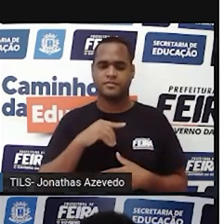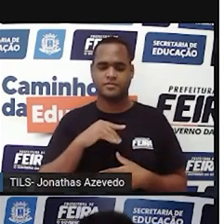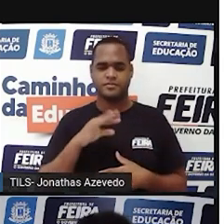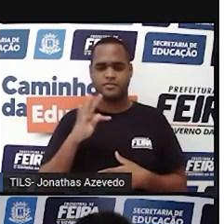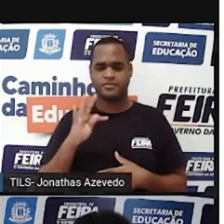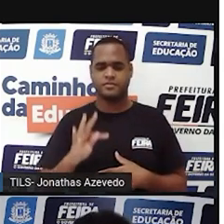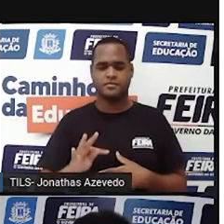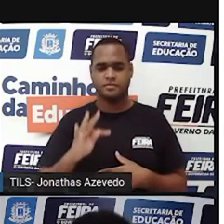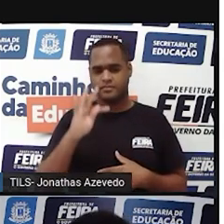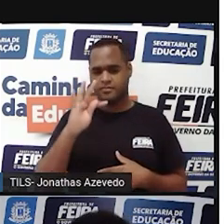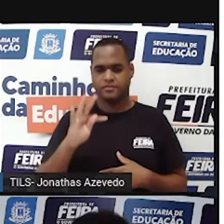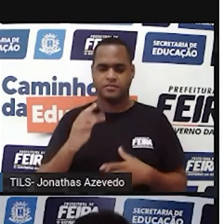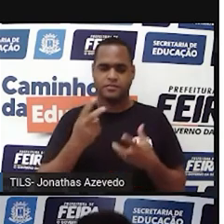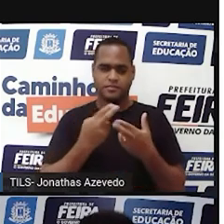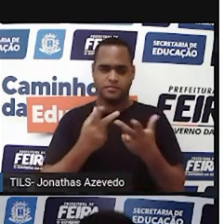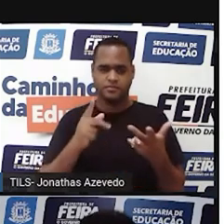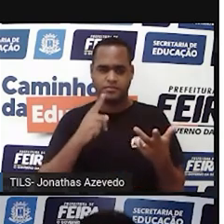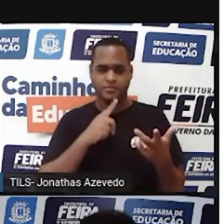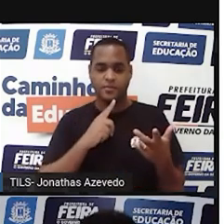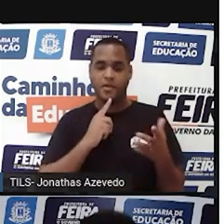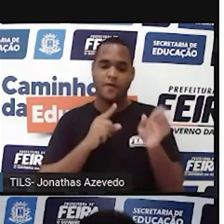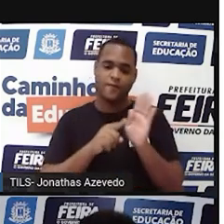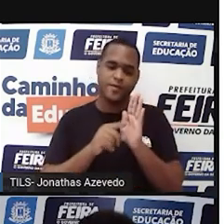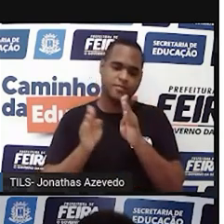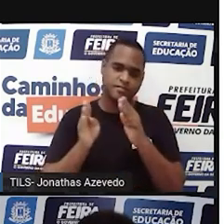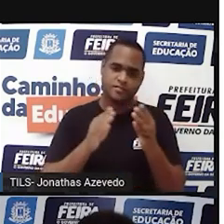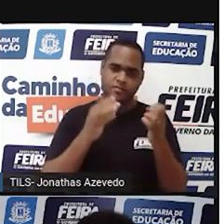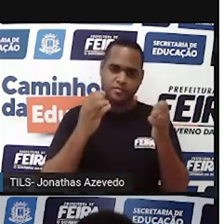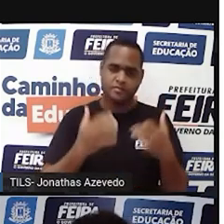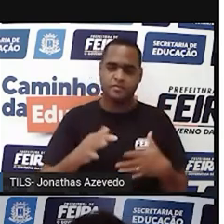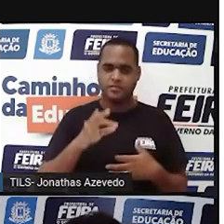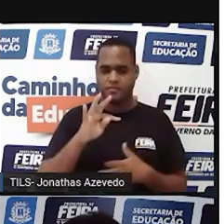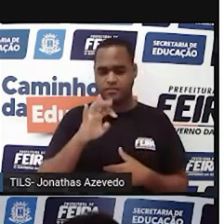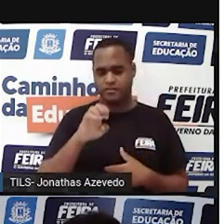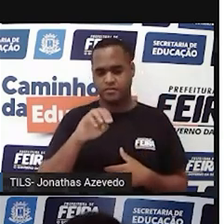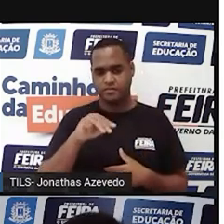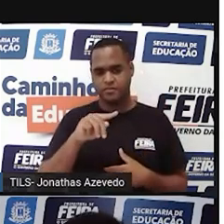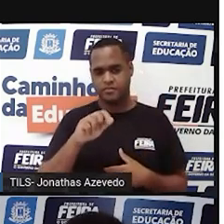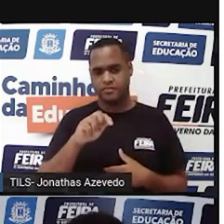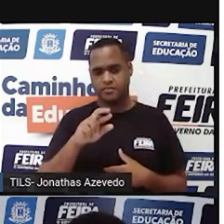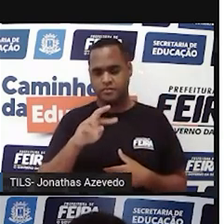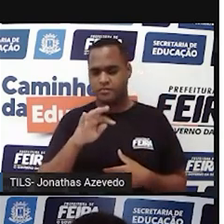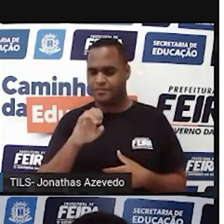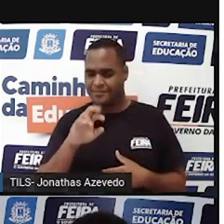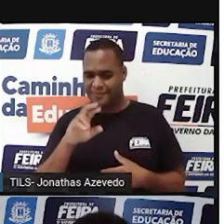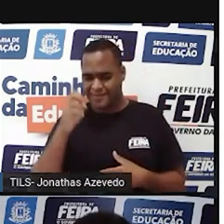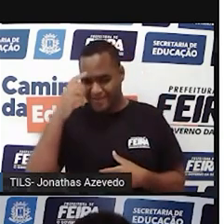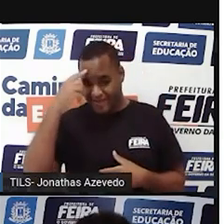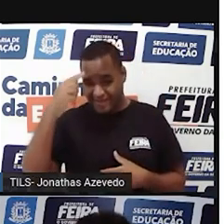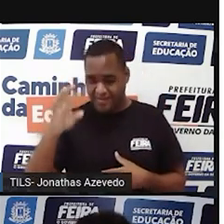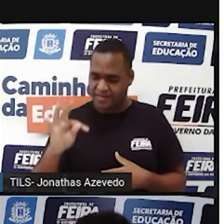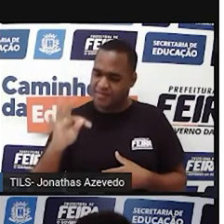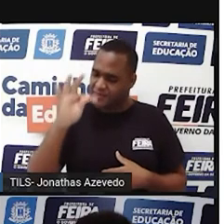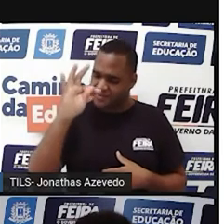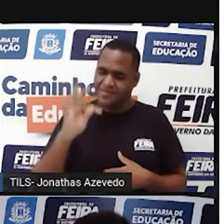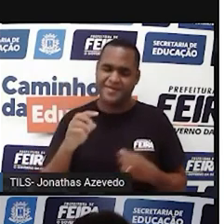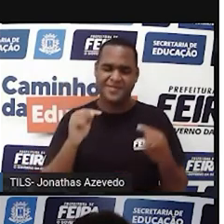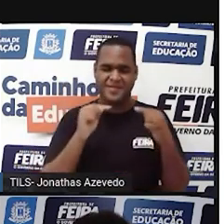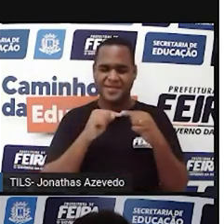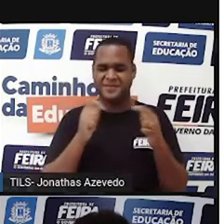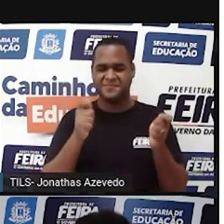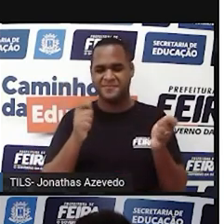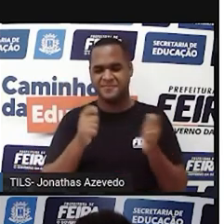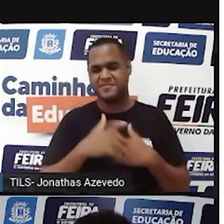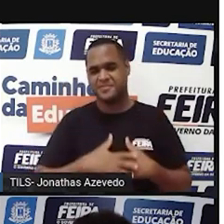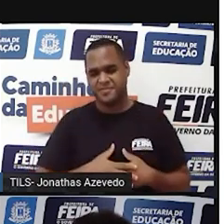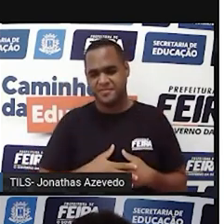temperatura. O tempo todo esse vídeo falou de temperatura. E temperatura é uma medida, né?